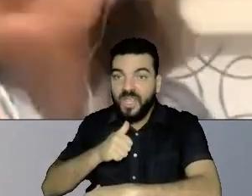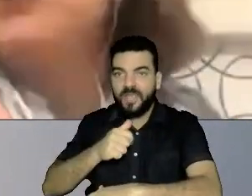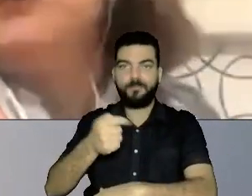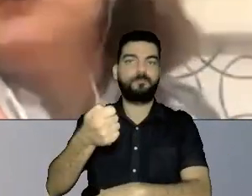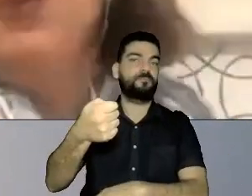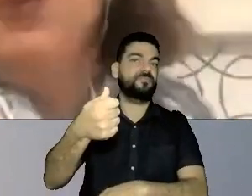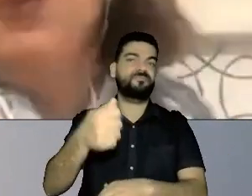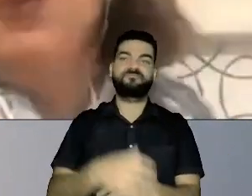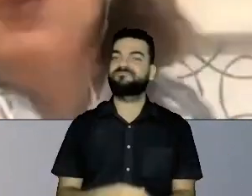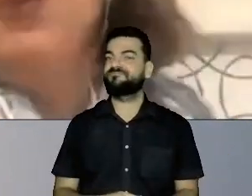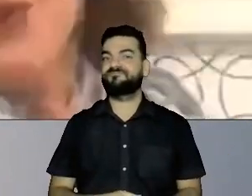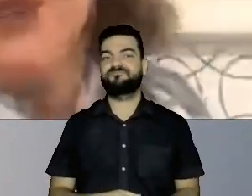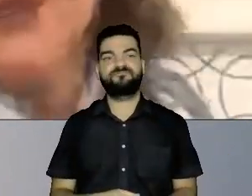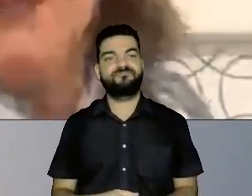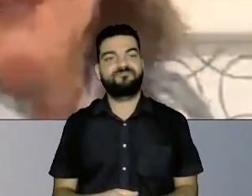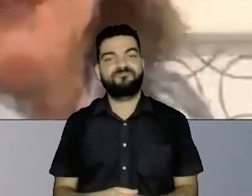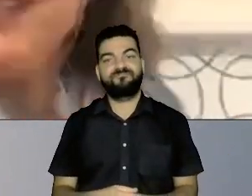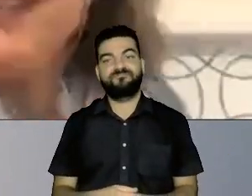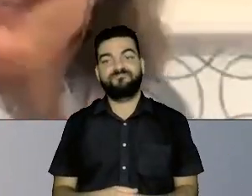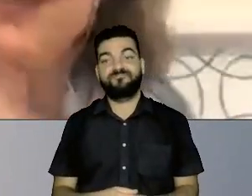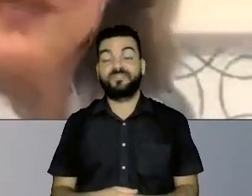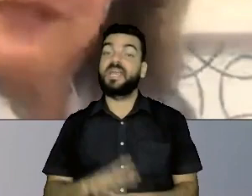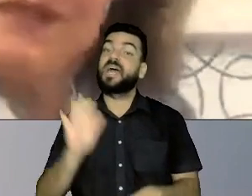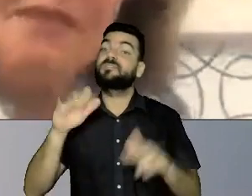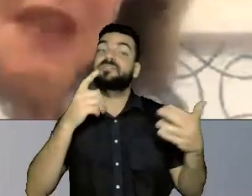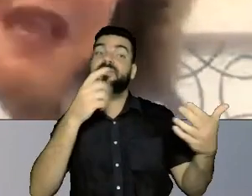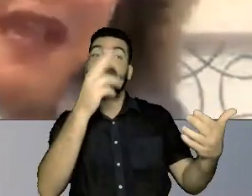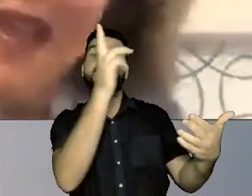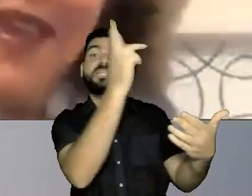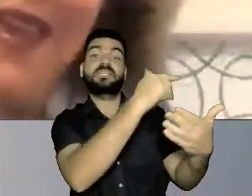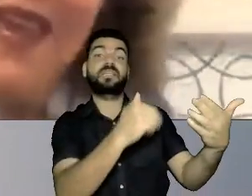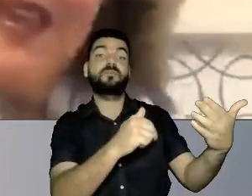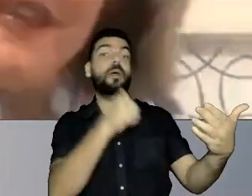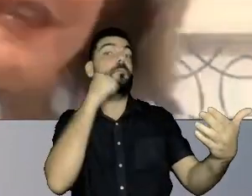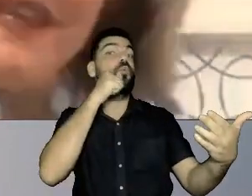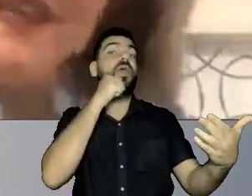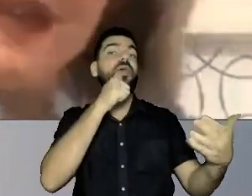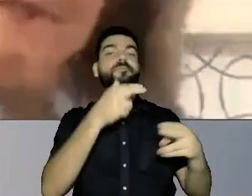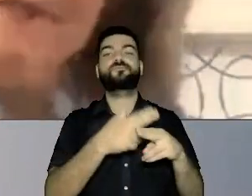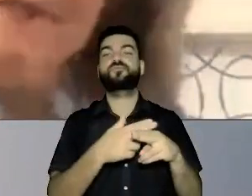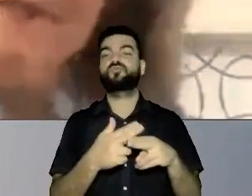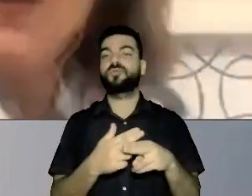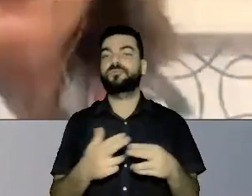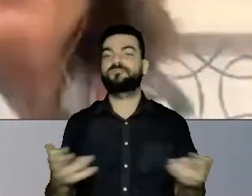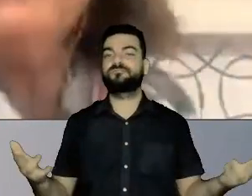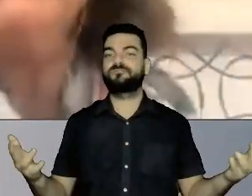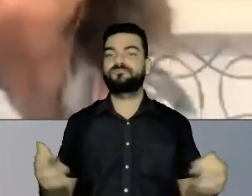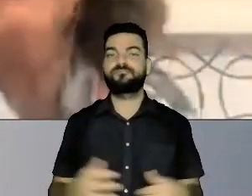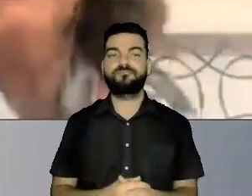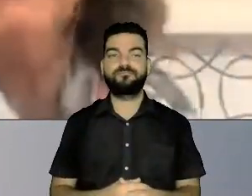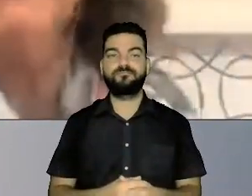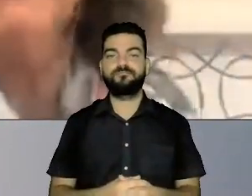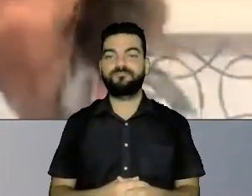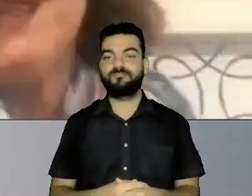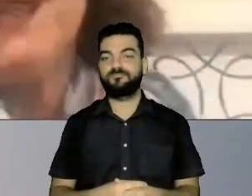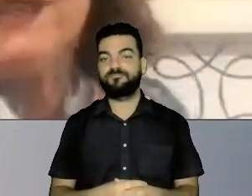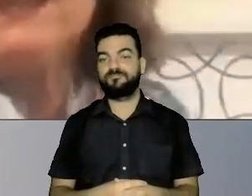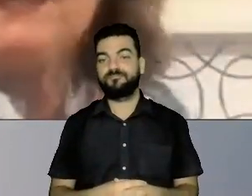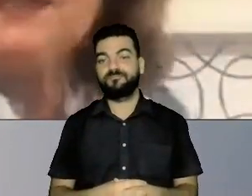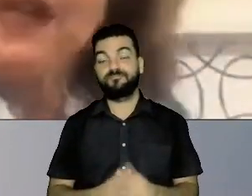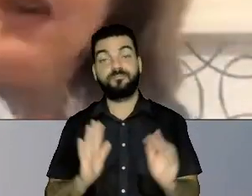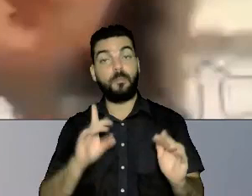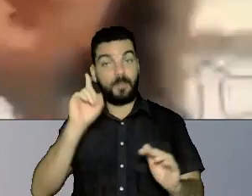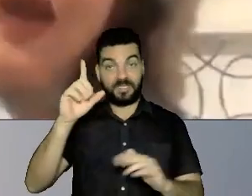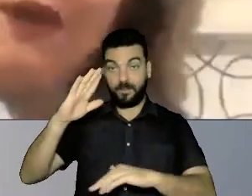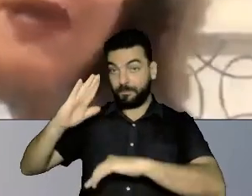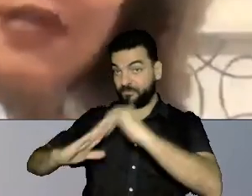retratadas geralmente nuas, né, nos quadros mais antigos, e há poucas mulheres